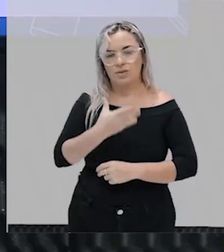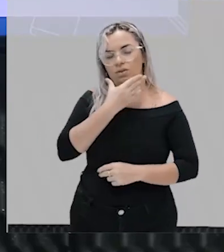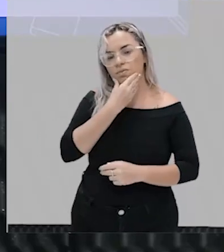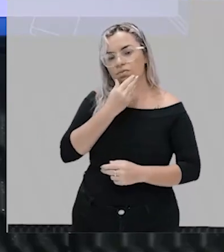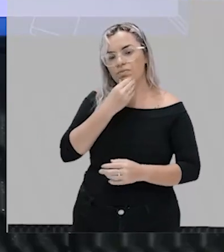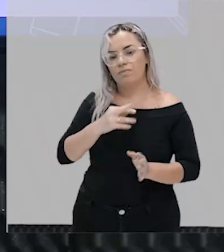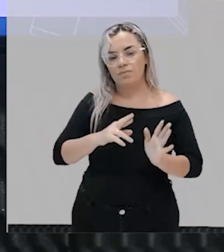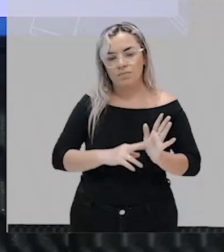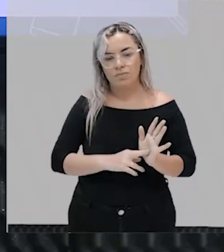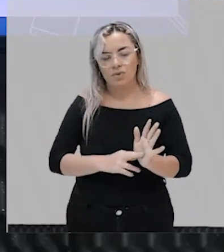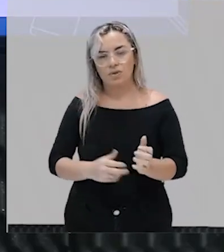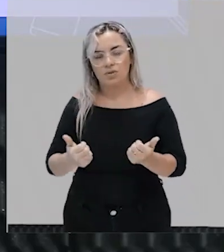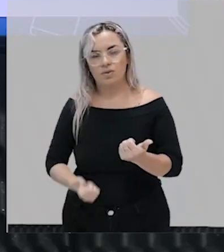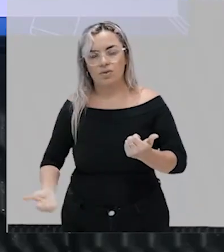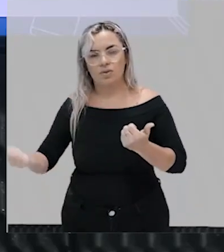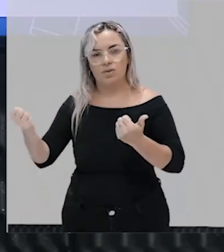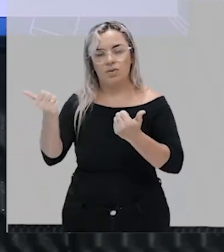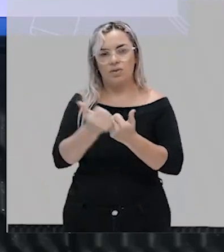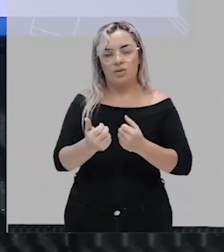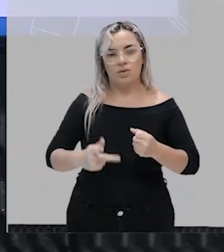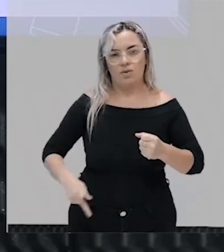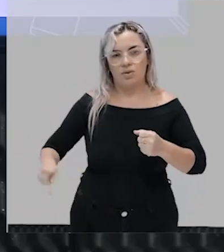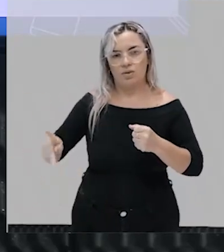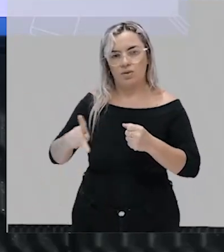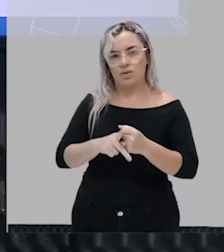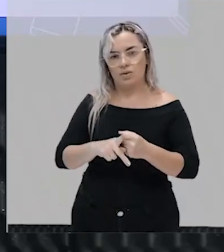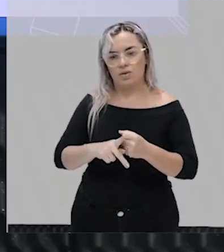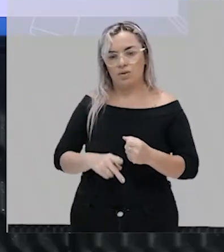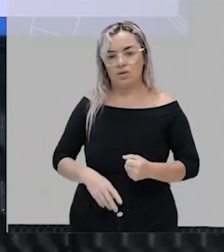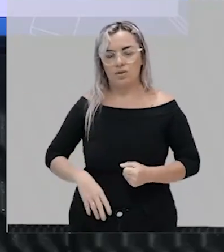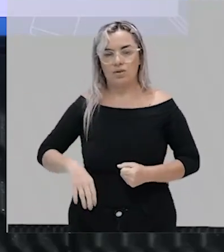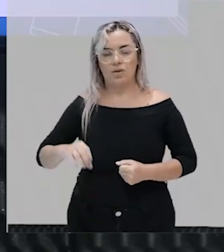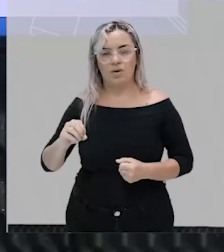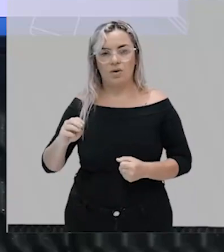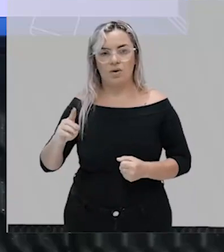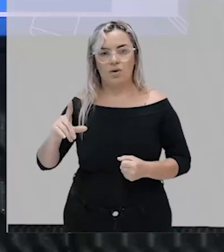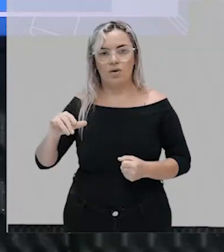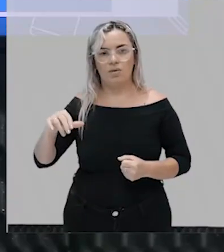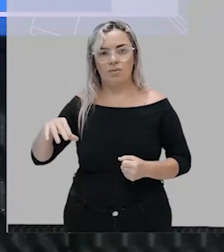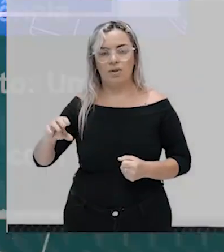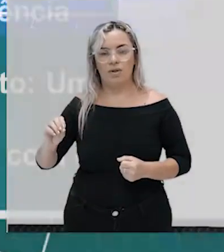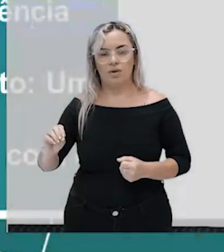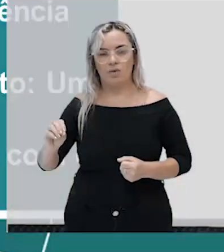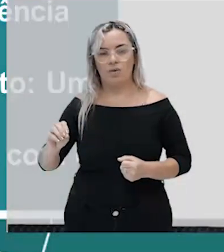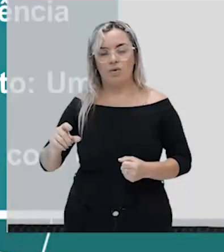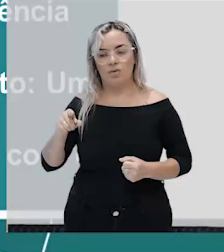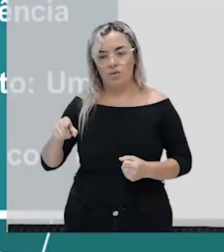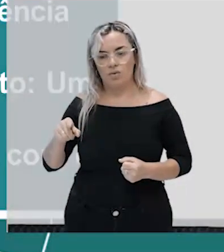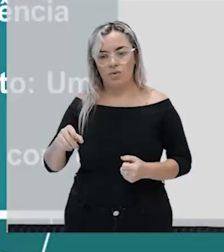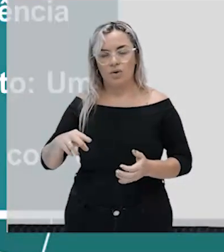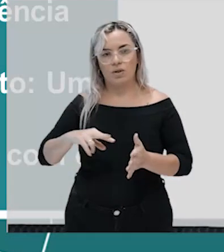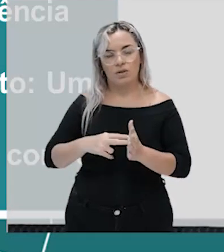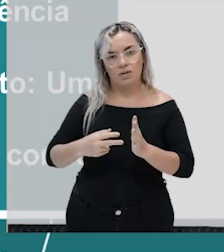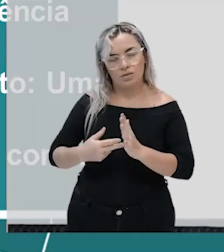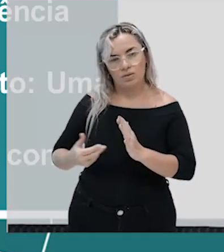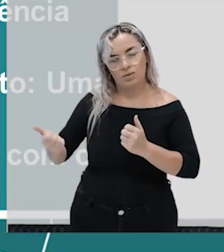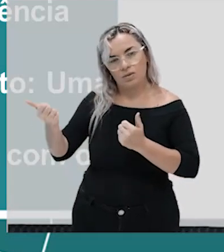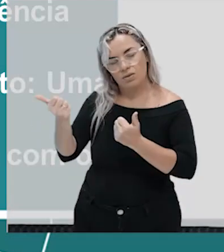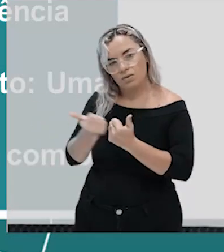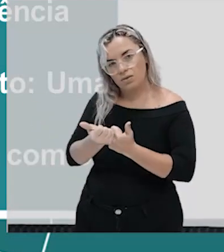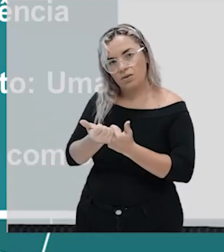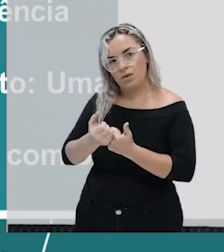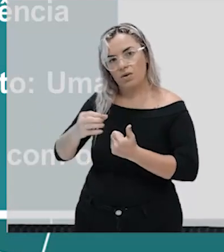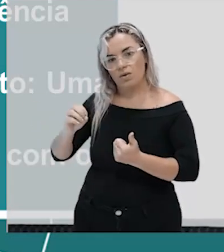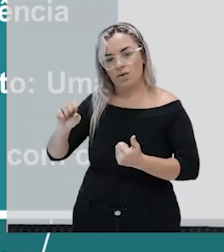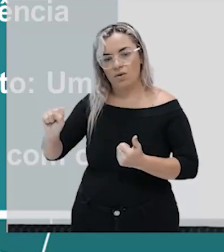representados aqui, estão sendo substituídos pelo pronome oblíquo os, ok? Aí, ó, o verbo está concordando com o sujeito, eu acabei